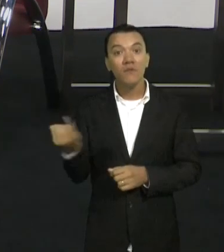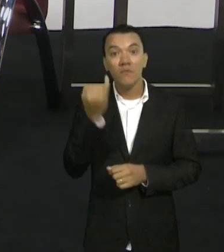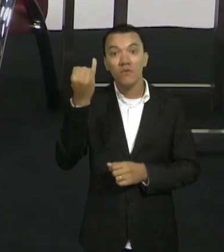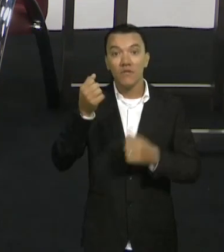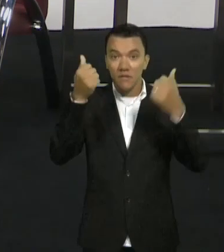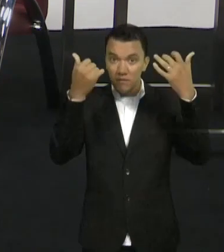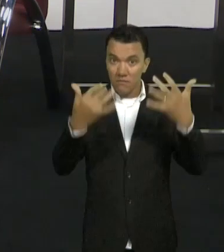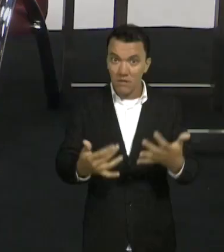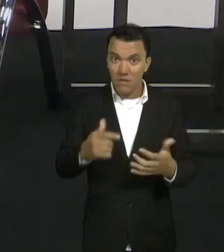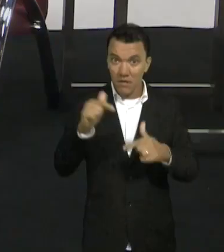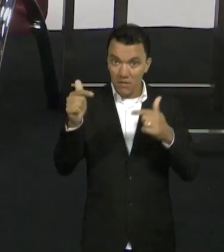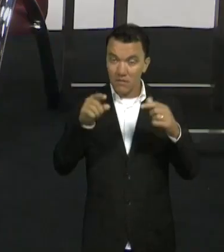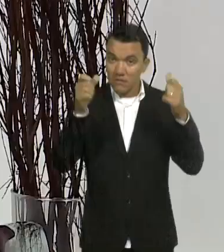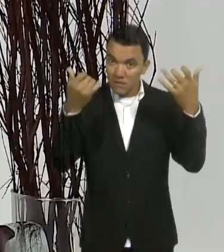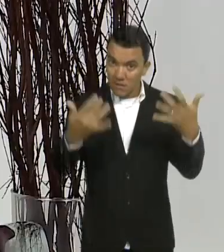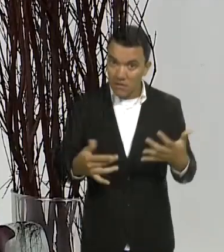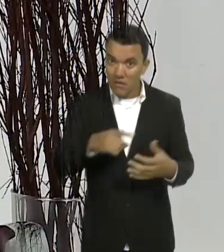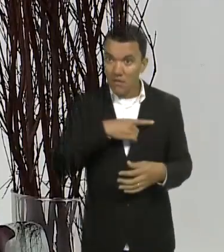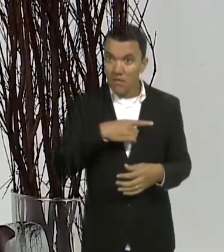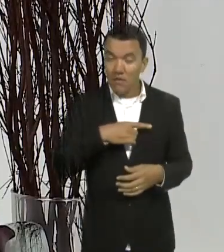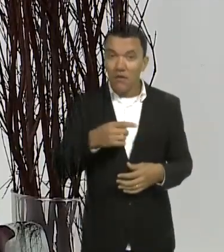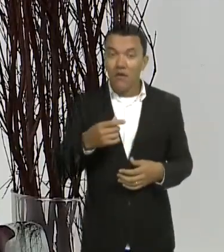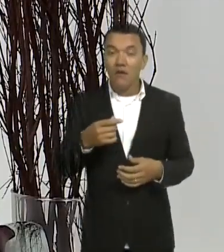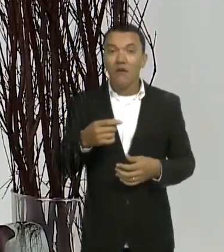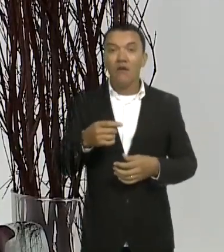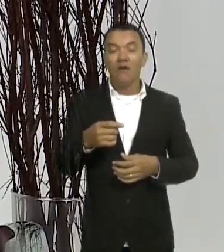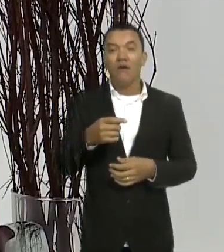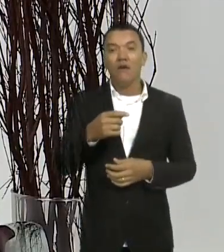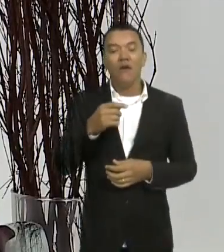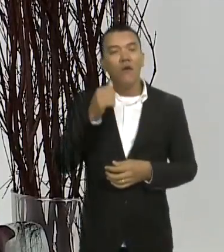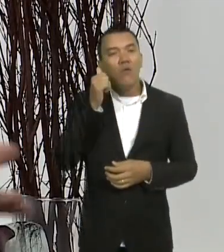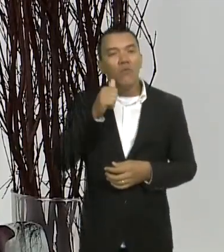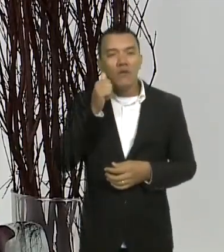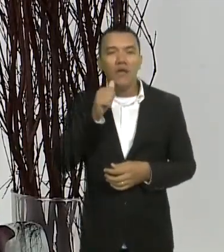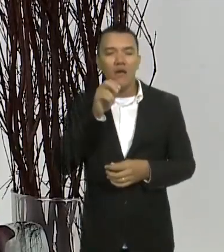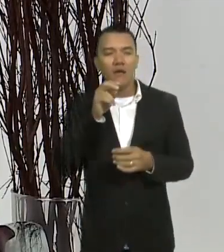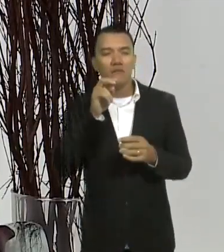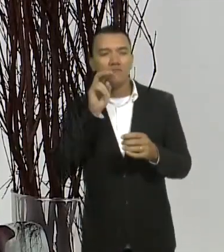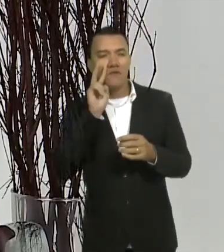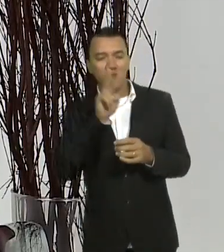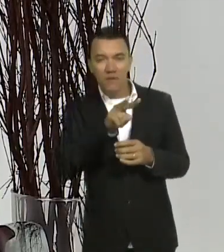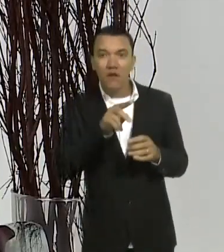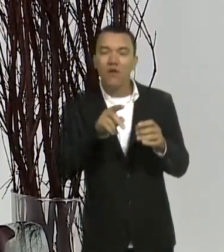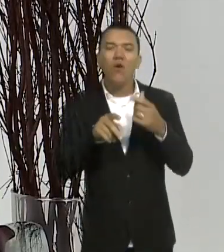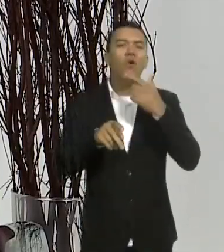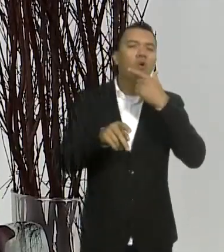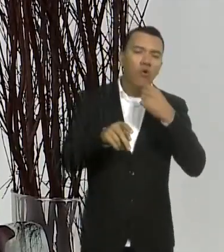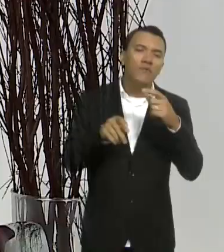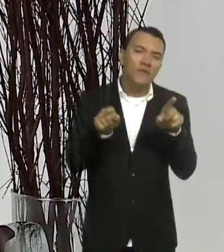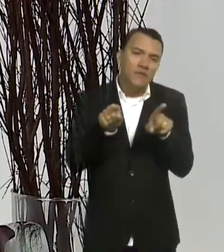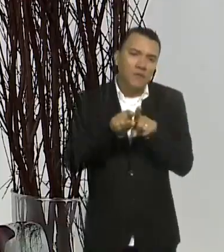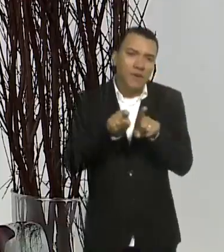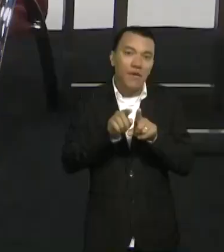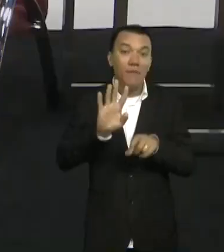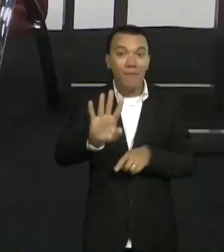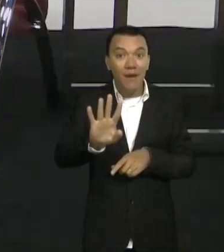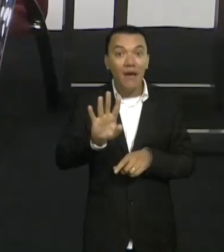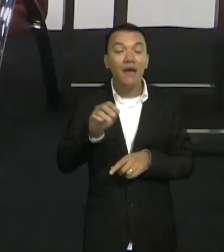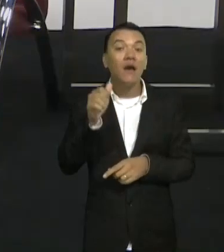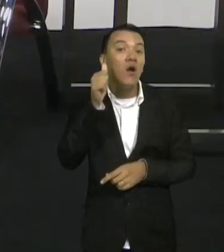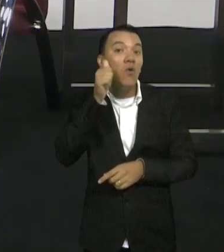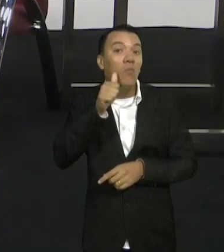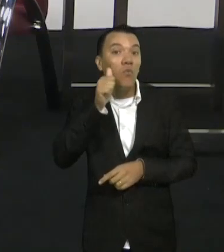têm essa visão mais ampla, e também não dizendo Sim. que os homens não têm, gente, pelo amor de Deus. Mas que uma mulher no comando,